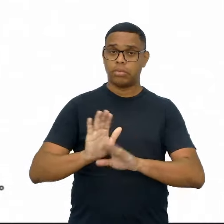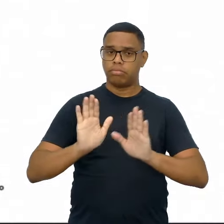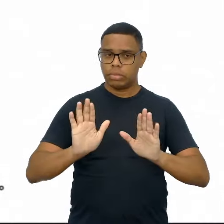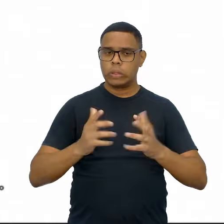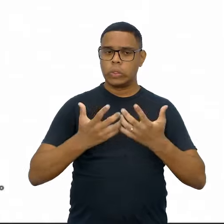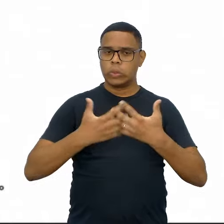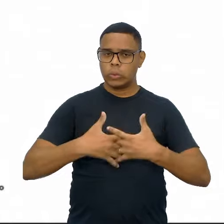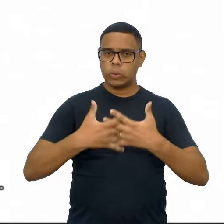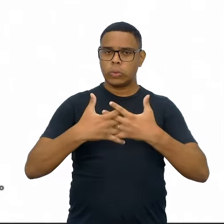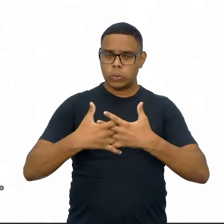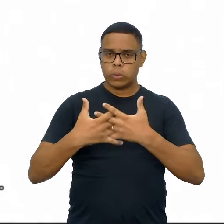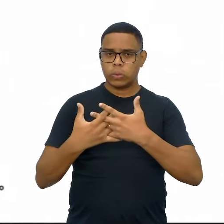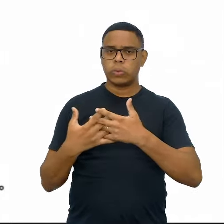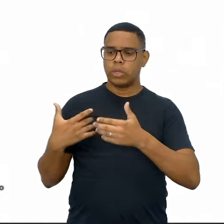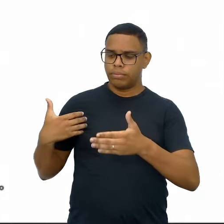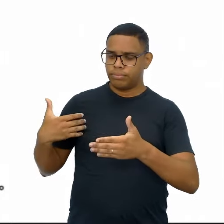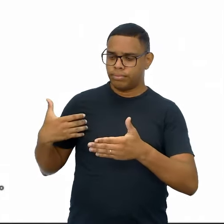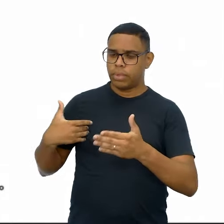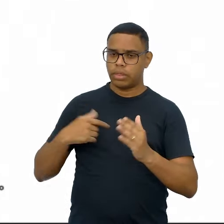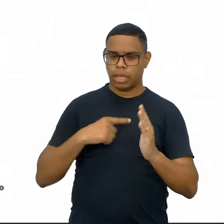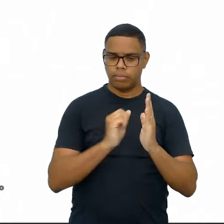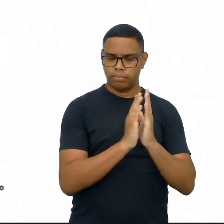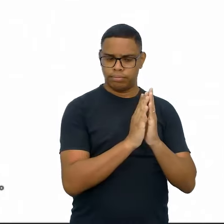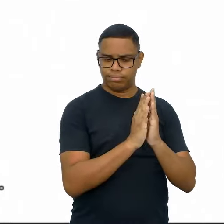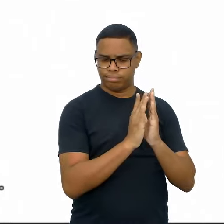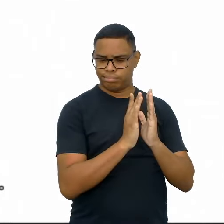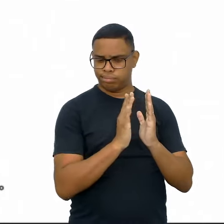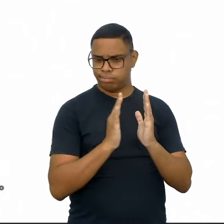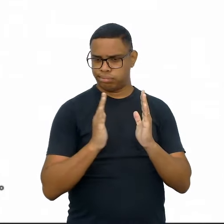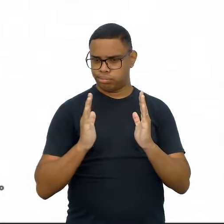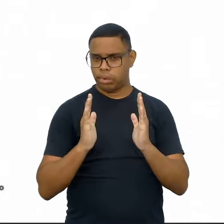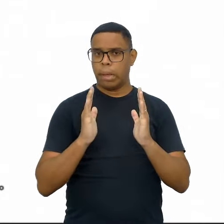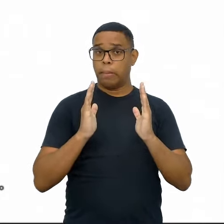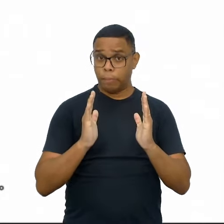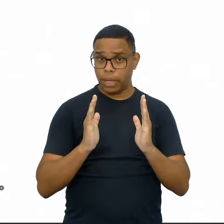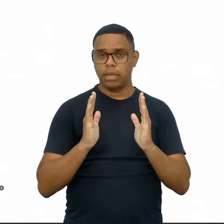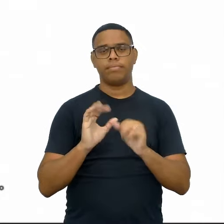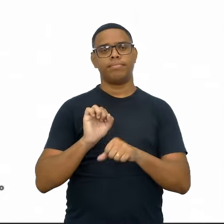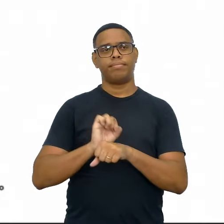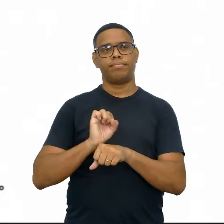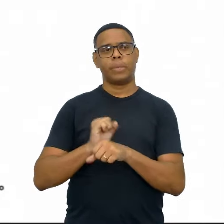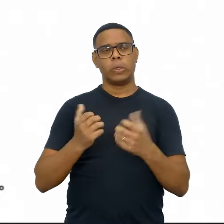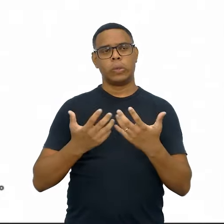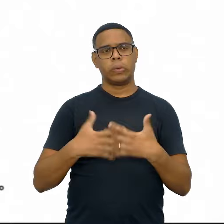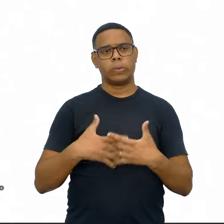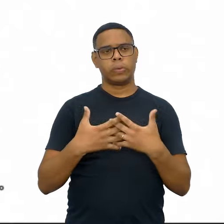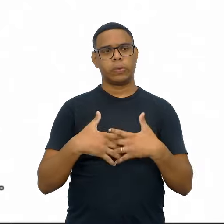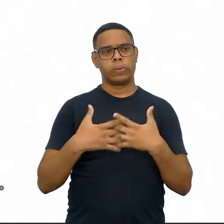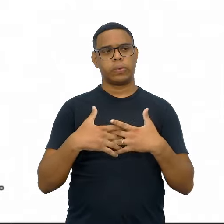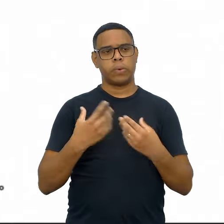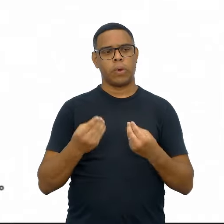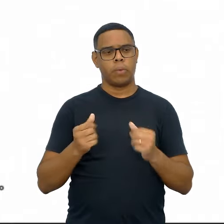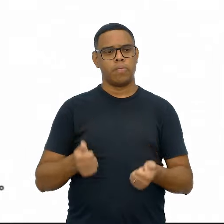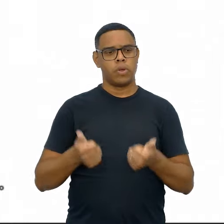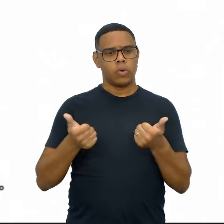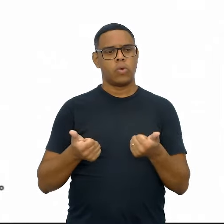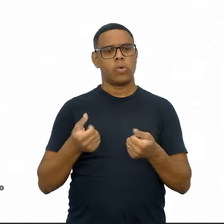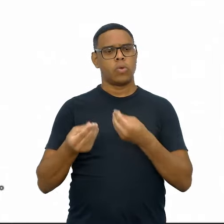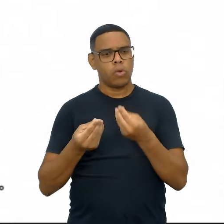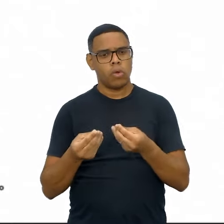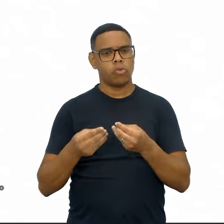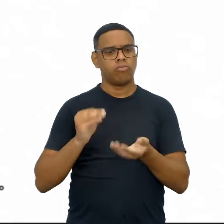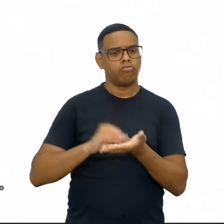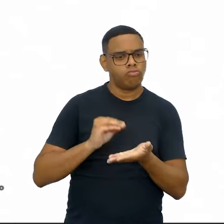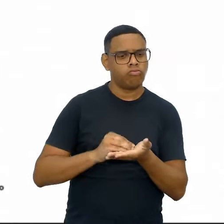para refletir sobre esse primeiro percurso, né, que foi percorrido, né, pelas crianças e por nós, né, que estamos na escola, né, em sala de aula,